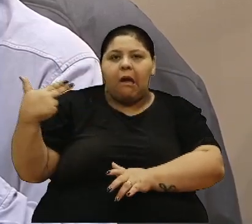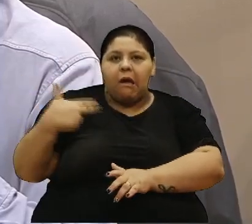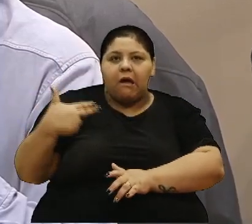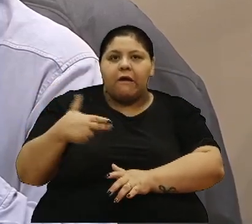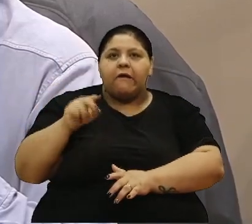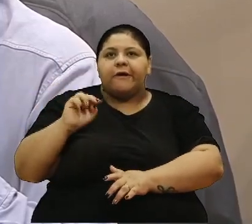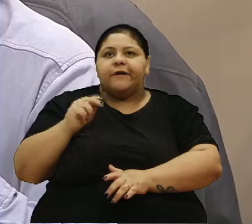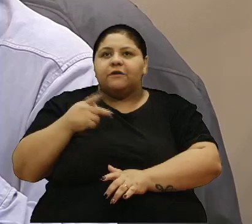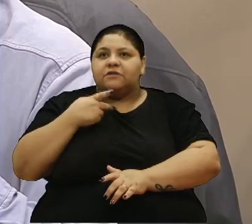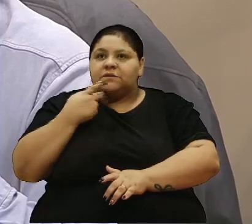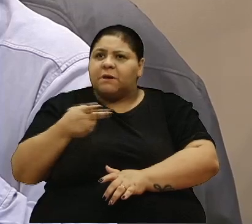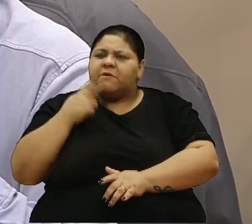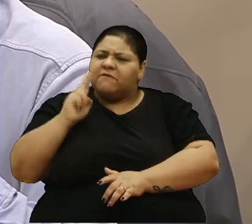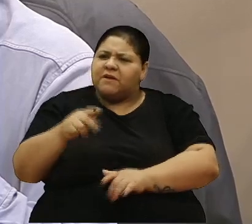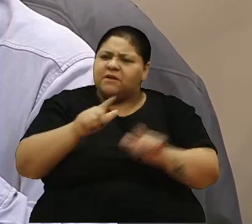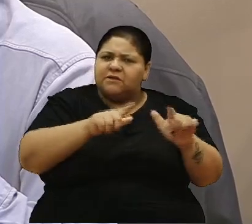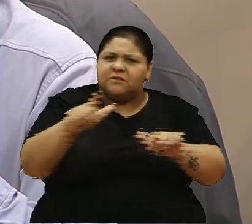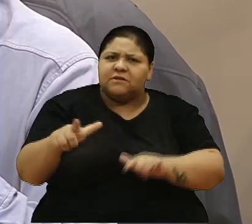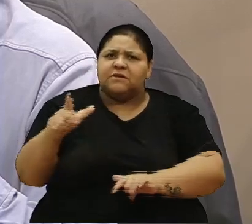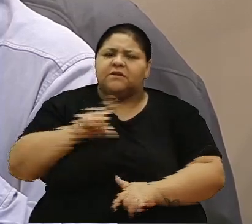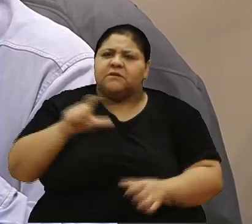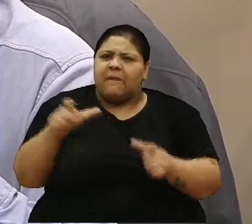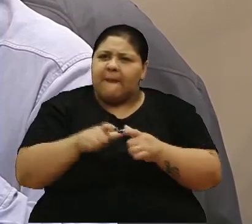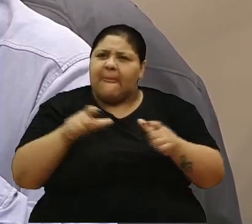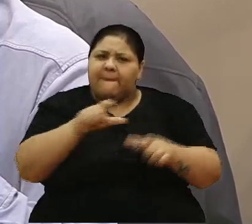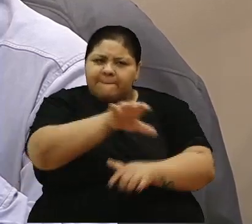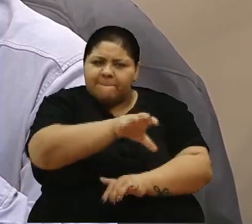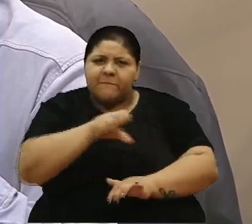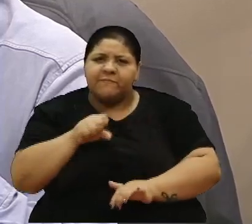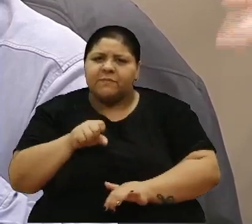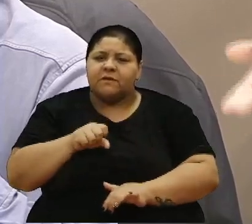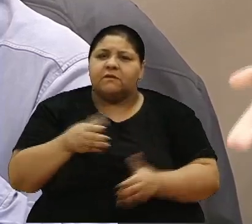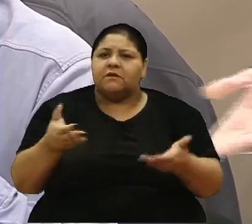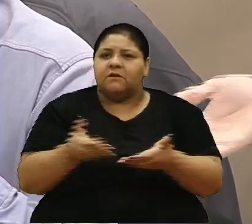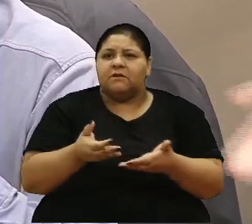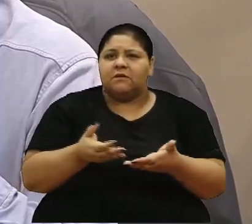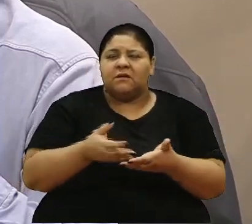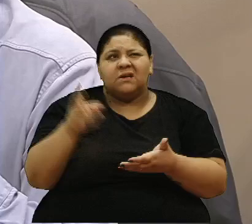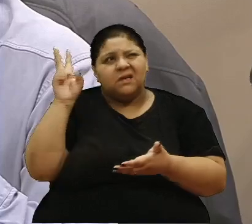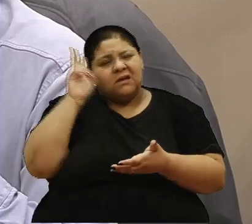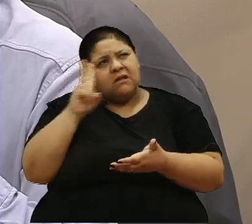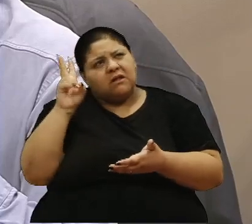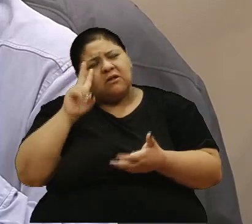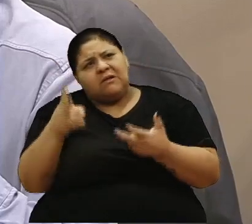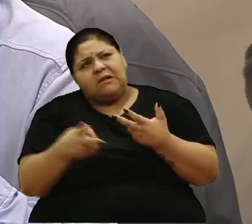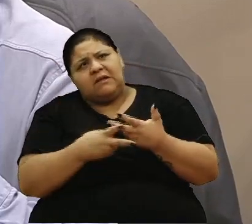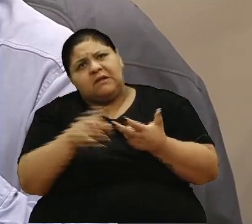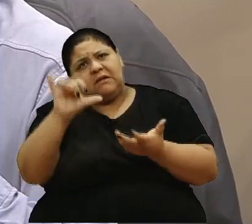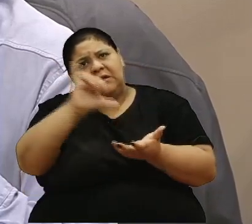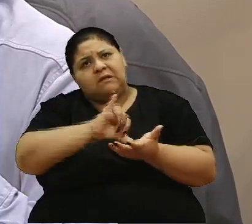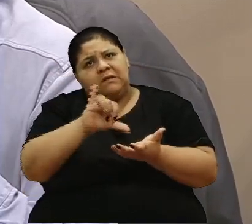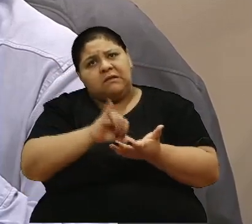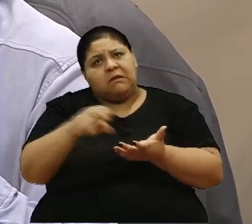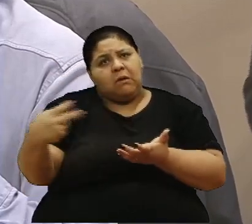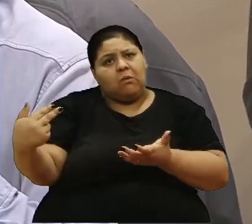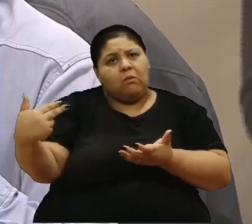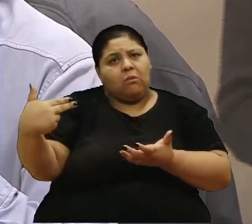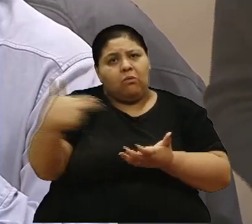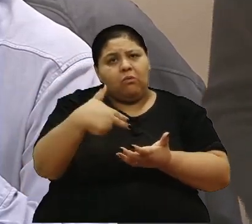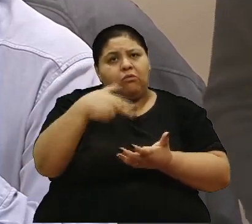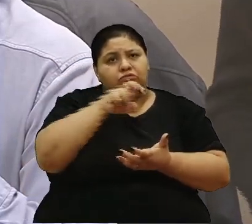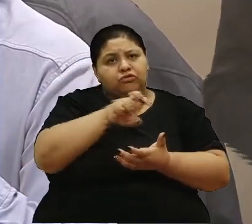grandes lugares onde tem isso, né, onde tem as maiores apreensões. Por enquanto, eu não lembro de uma cadeia ali no centro com um fuzil 556,